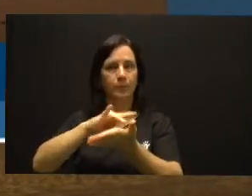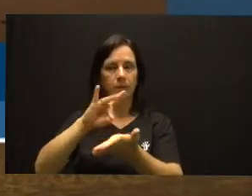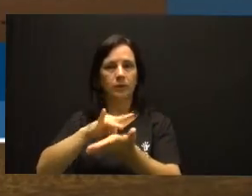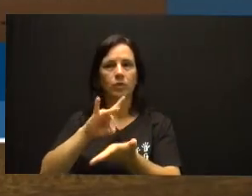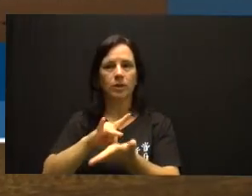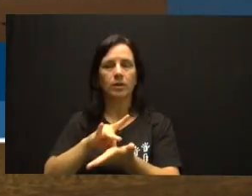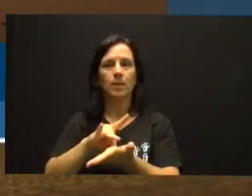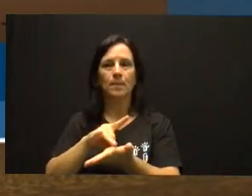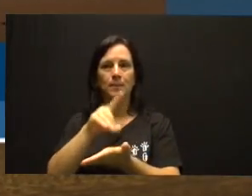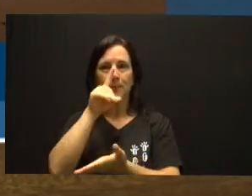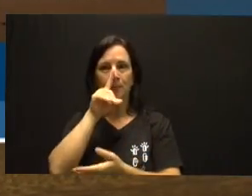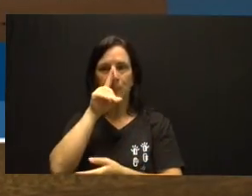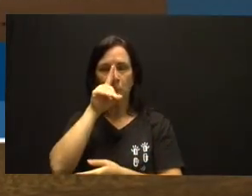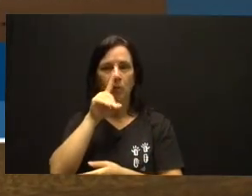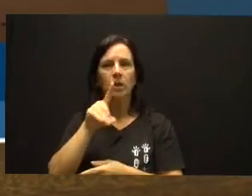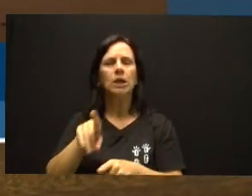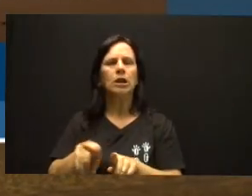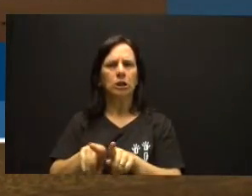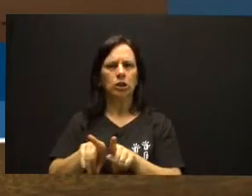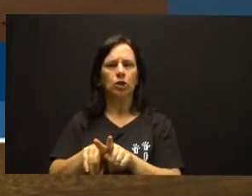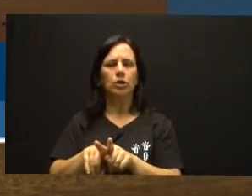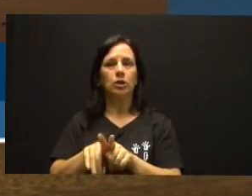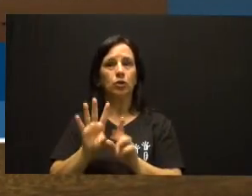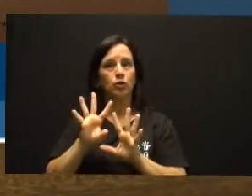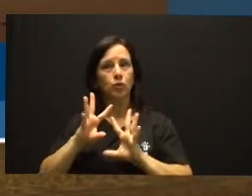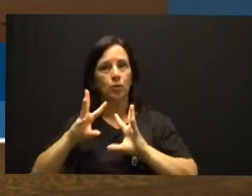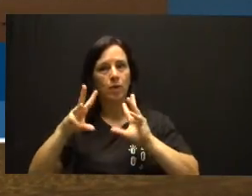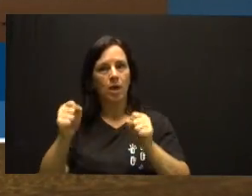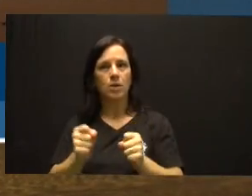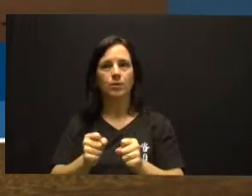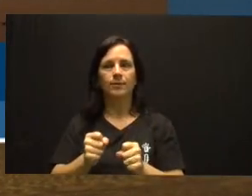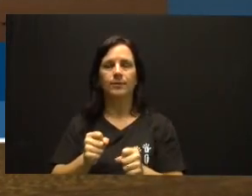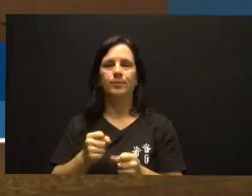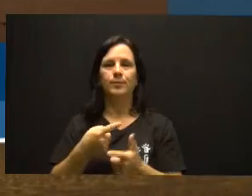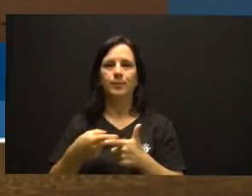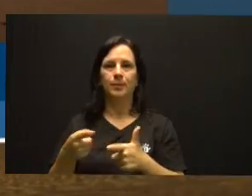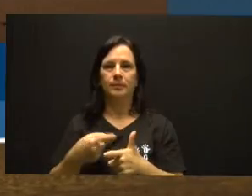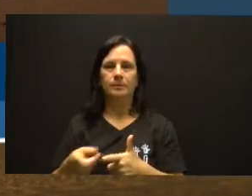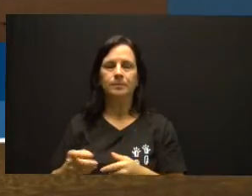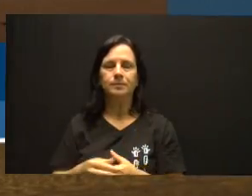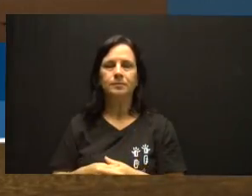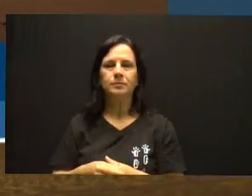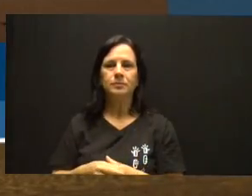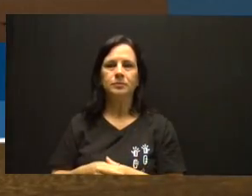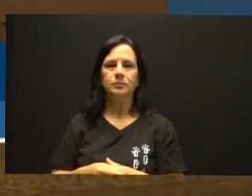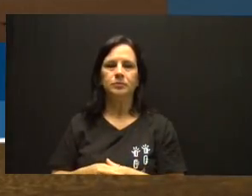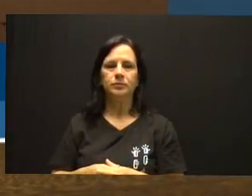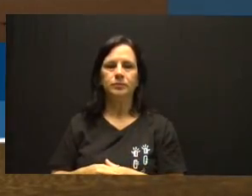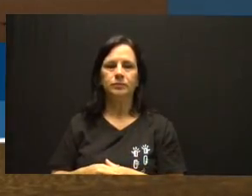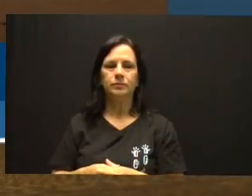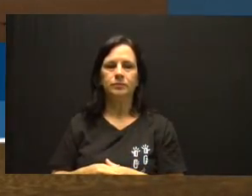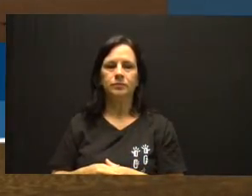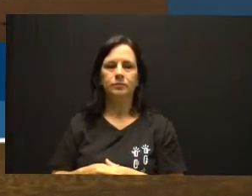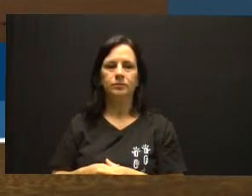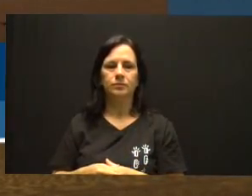coisa grave, é coisa para que se tome providência de imediato. E isso não pode ficar desta forma.